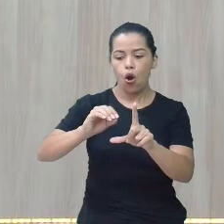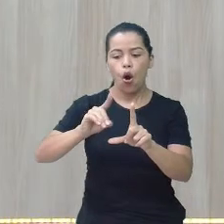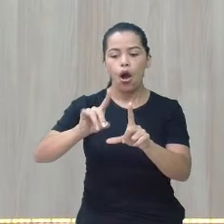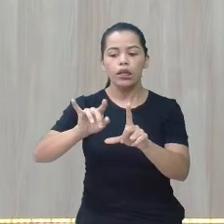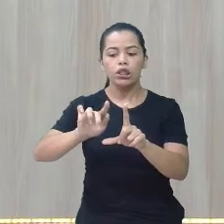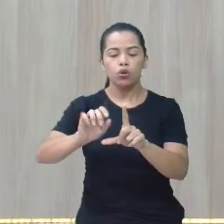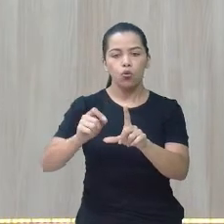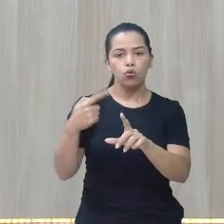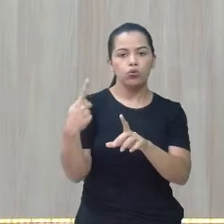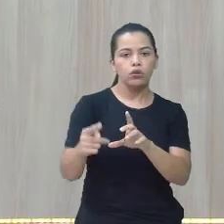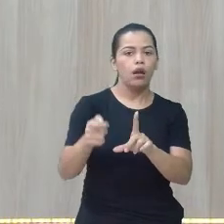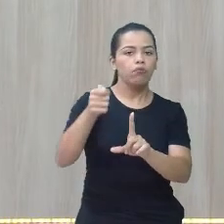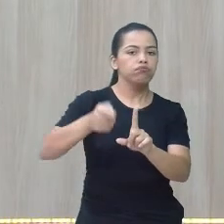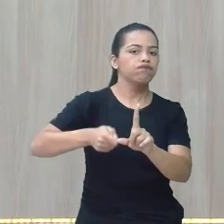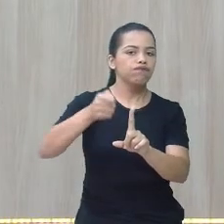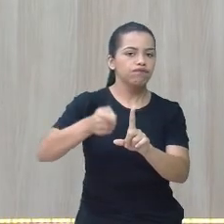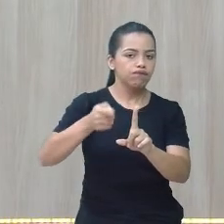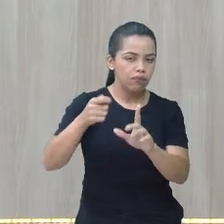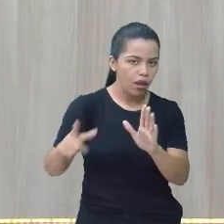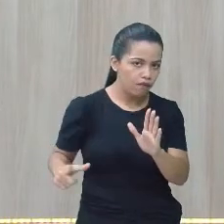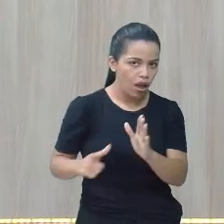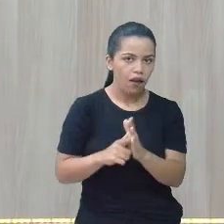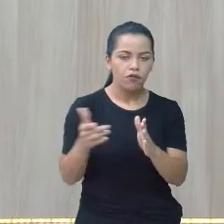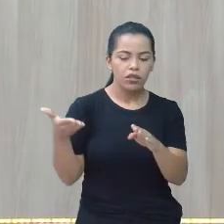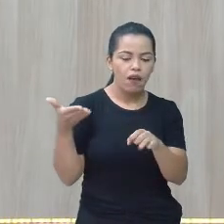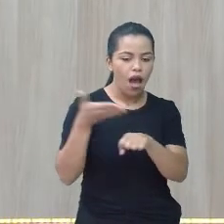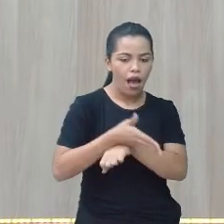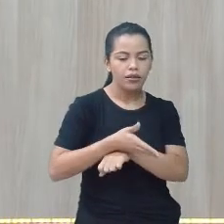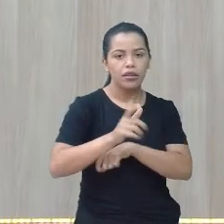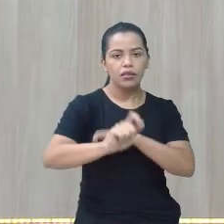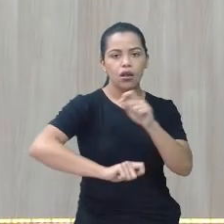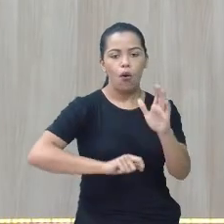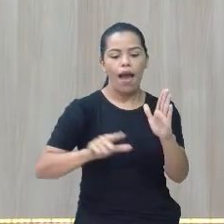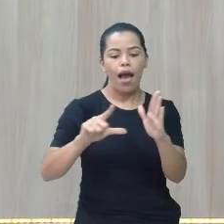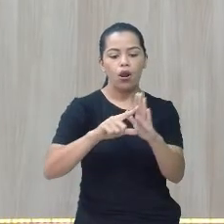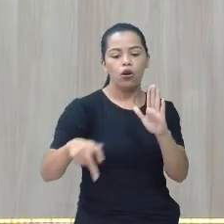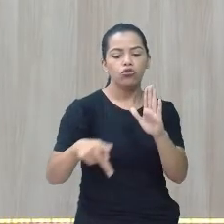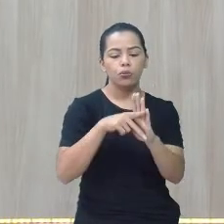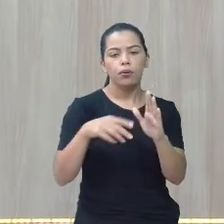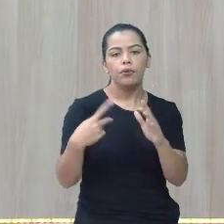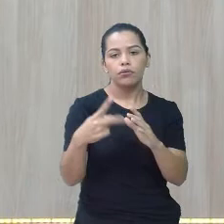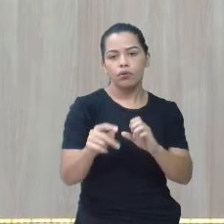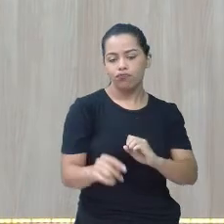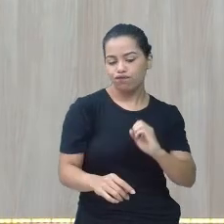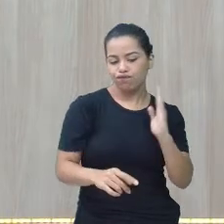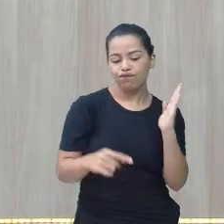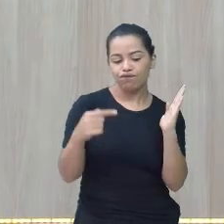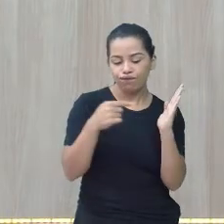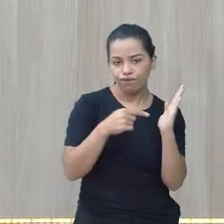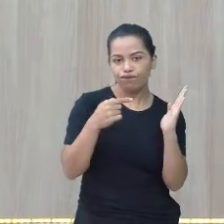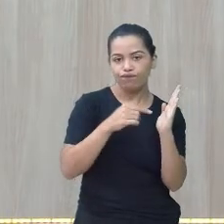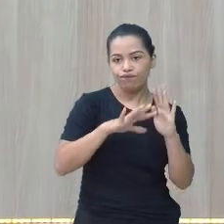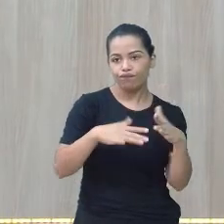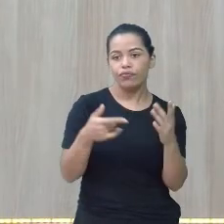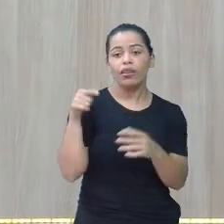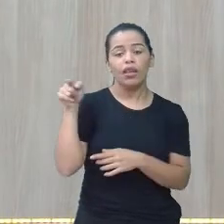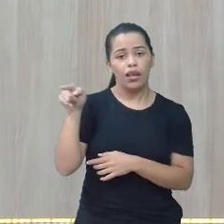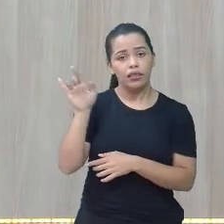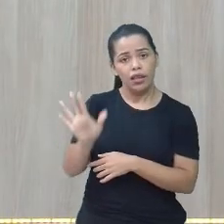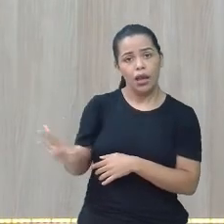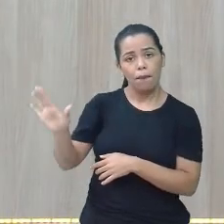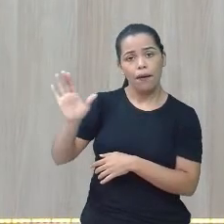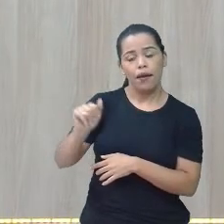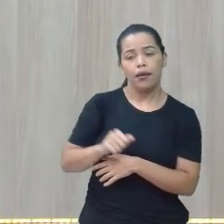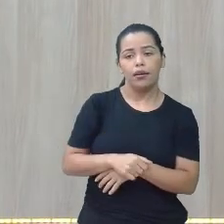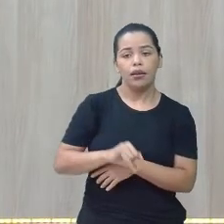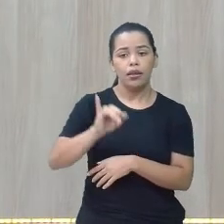celular, que vai te levar para a loja de aplicativo do seu aparelho, né? Essa aí, no caso, é do